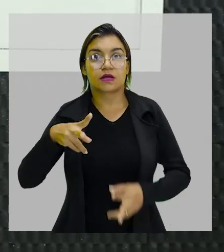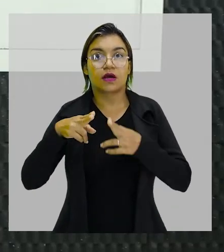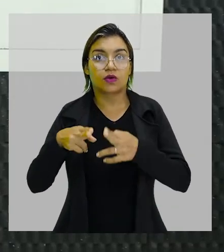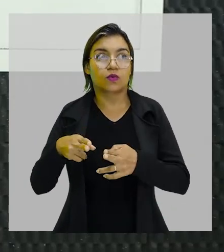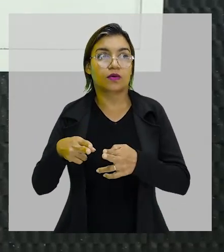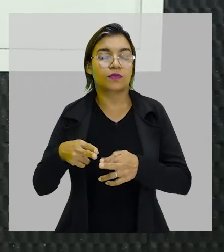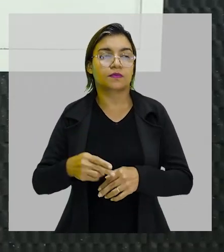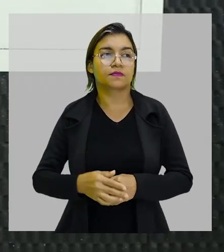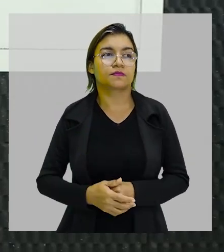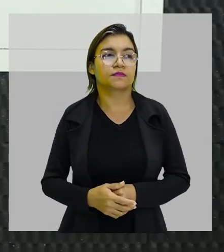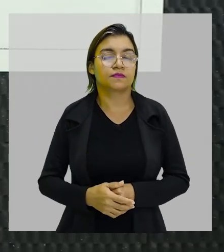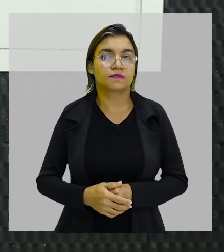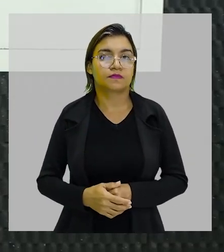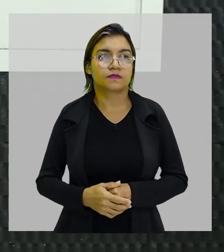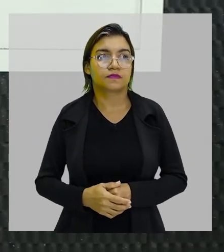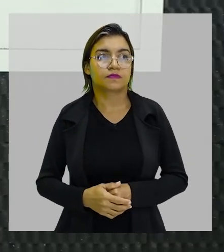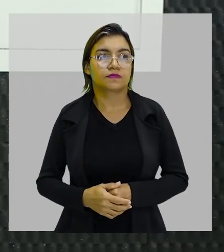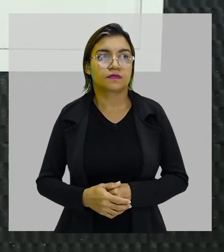a